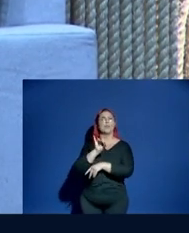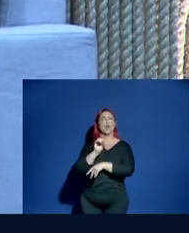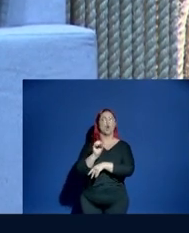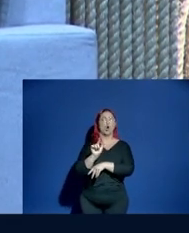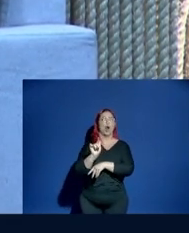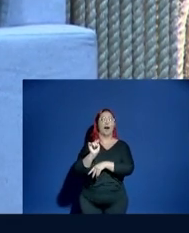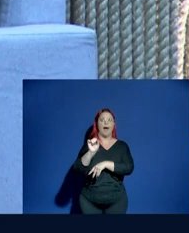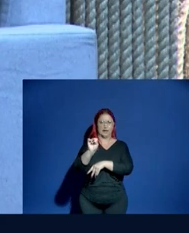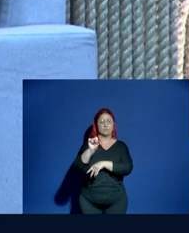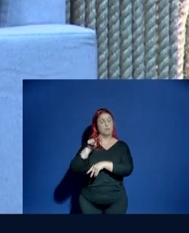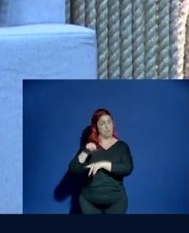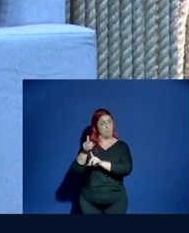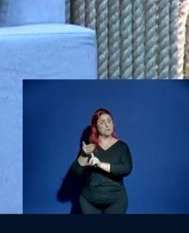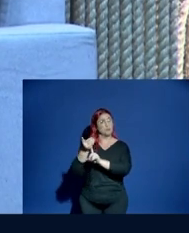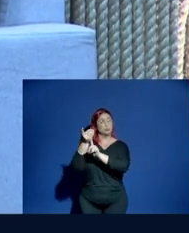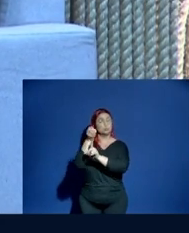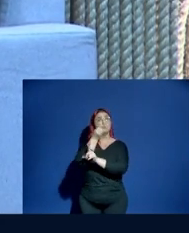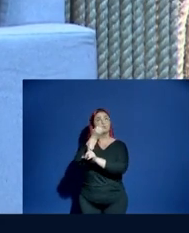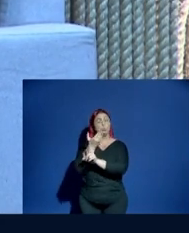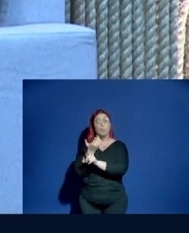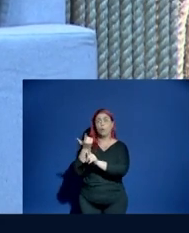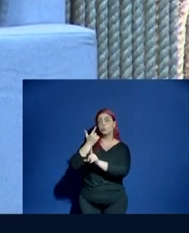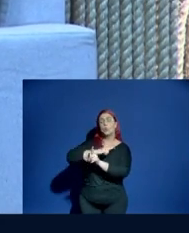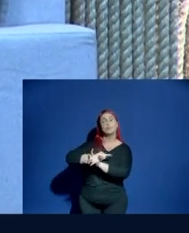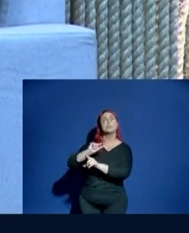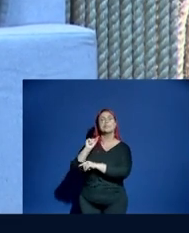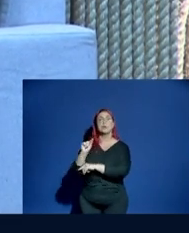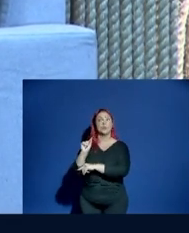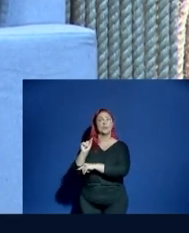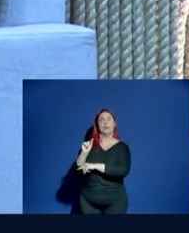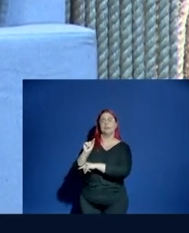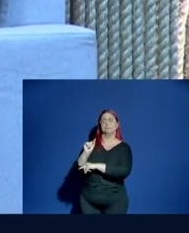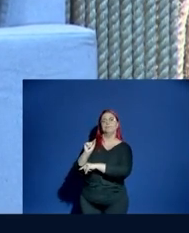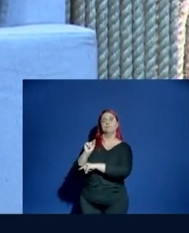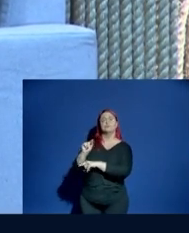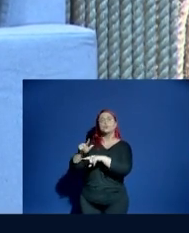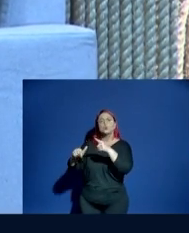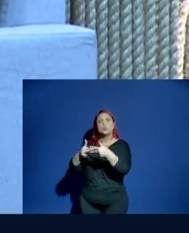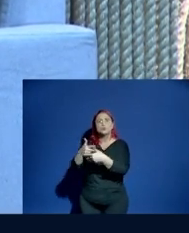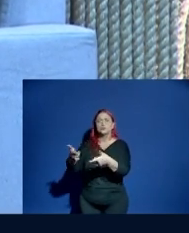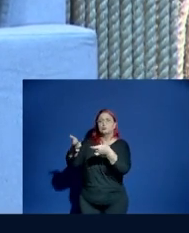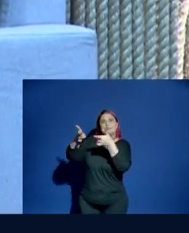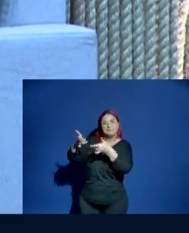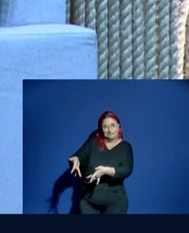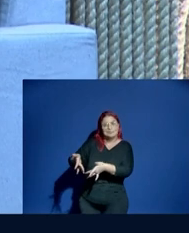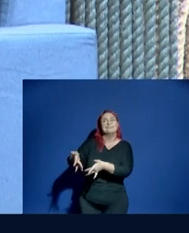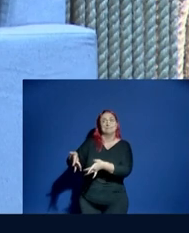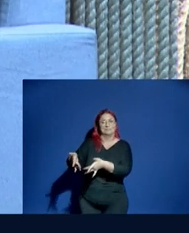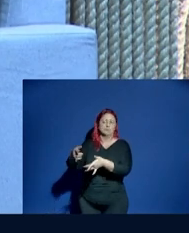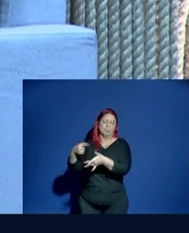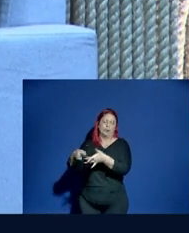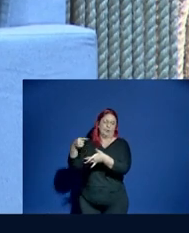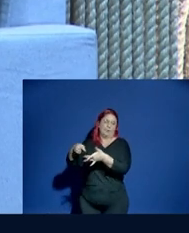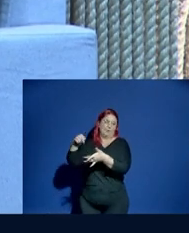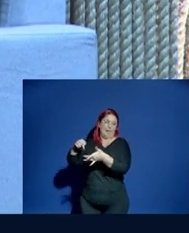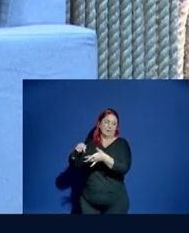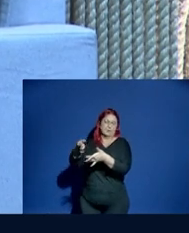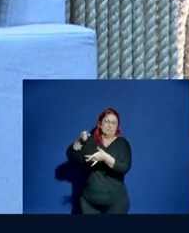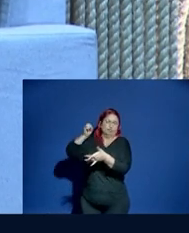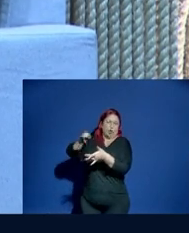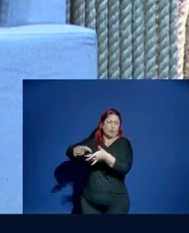tecnológica muito eficiente de você recuperar os resíduos de certa forma um eram